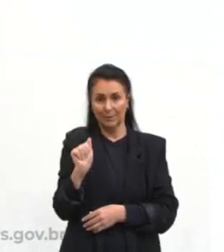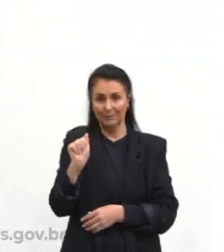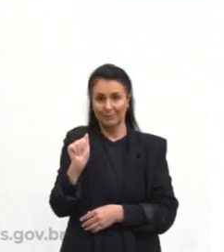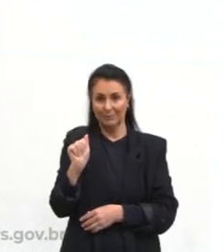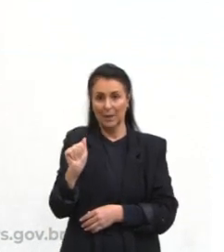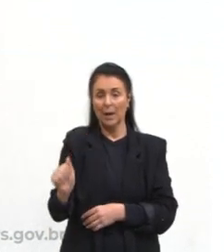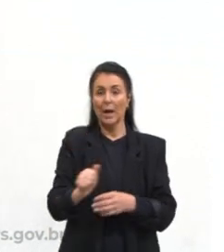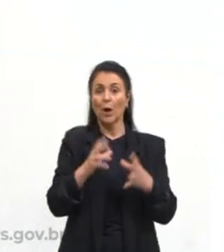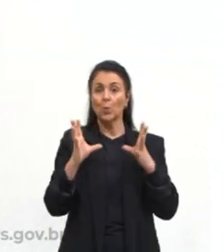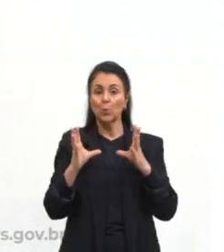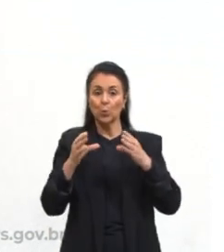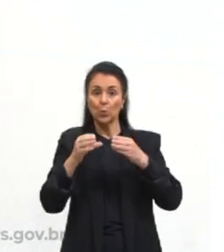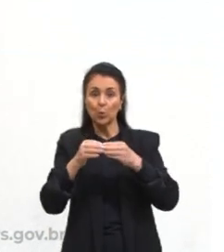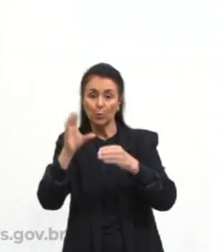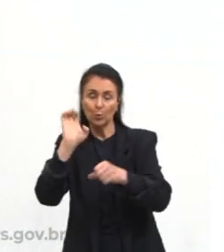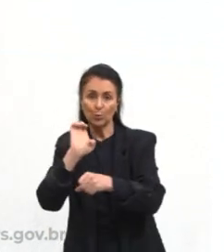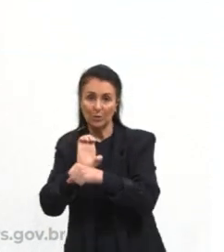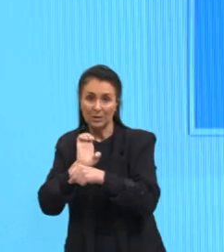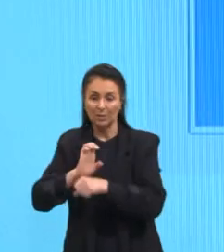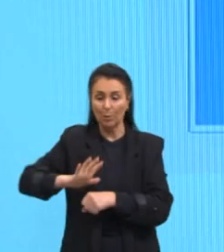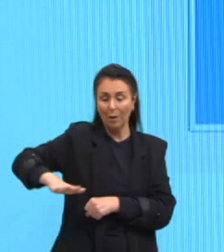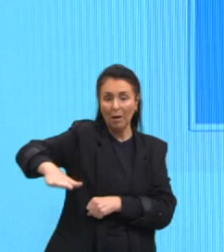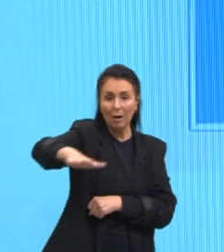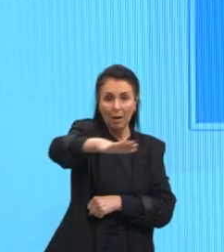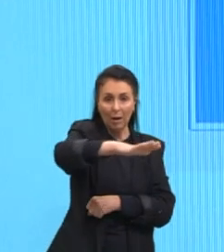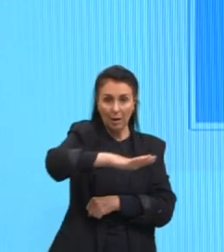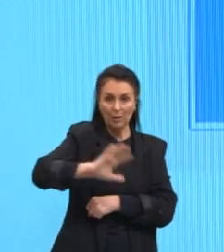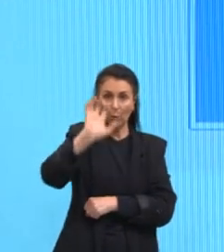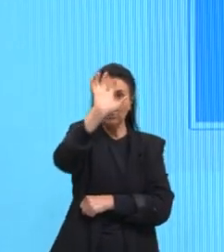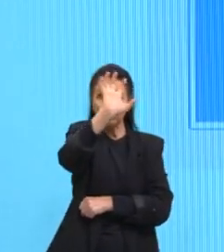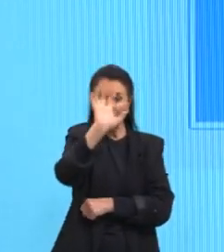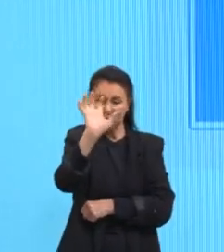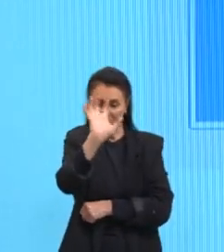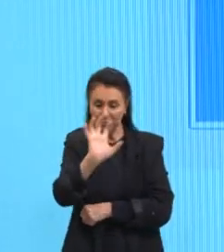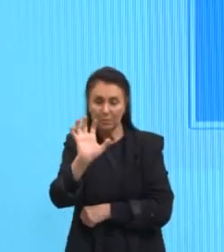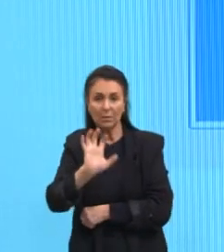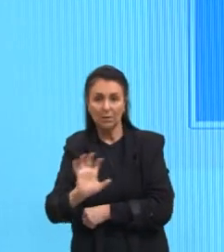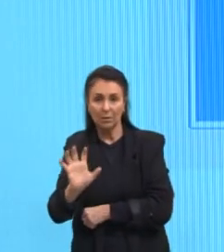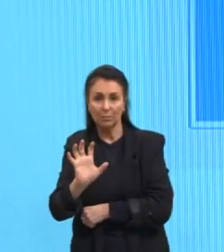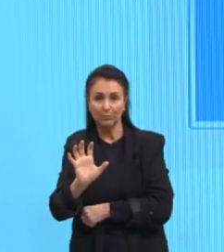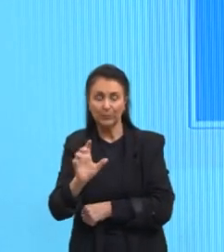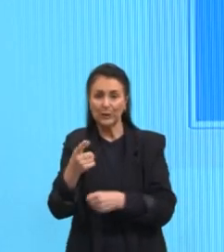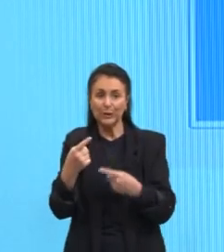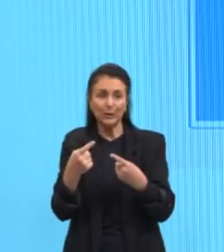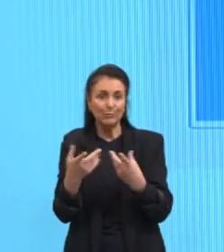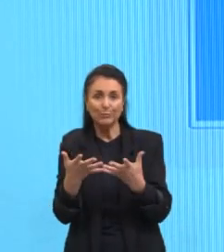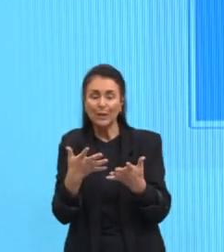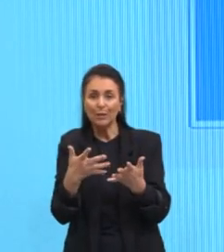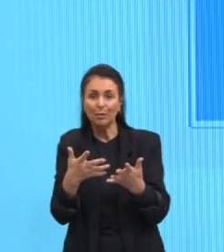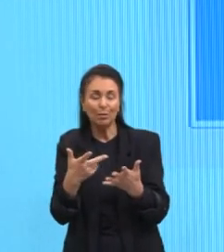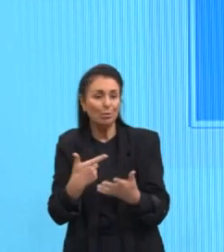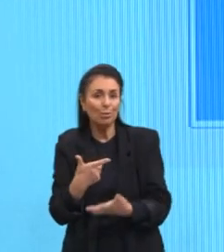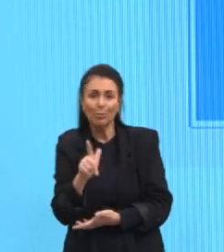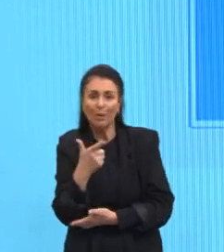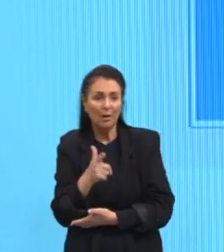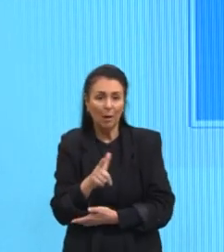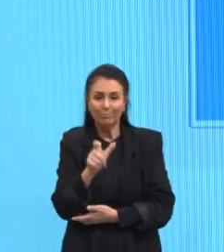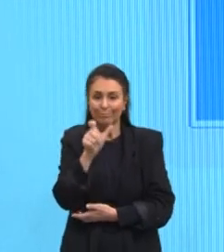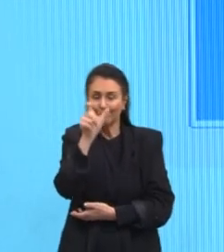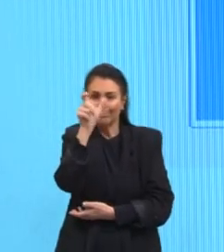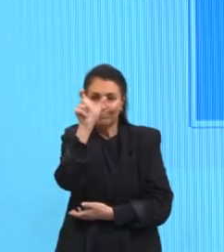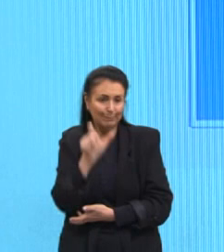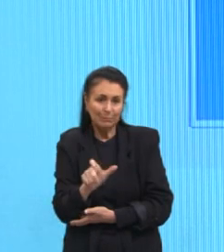e Bahia então é uma região é um local aqui ó vai mostrar para vocês esse mapa entocado né dentro dessa